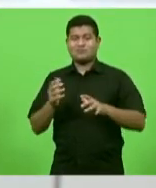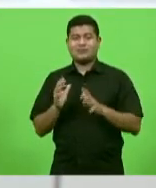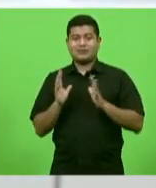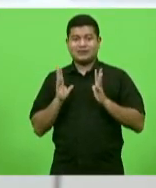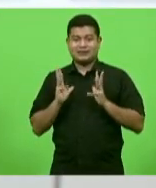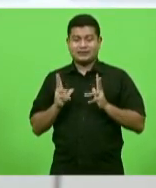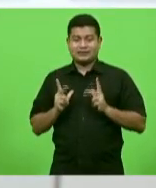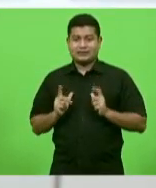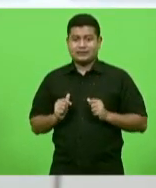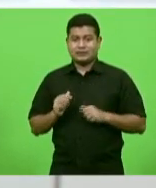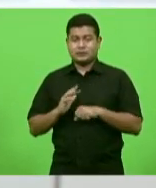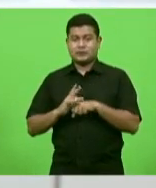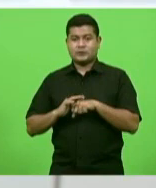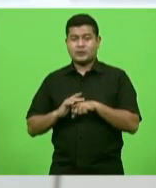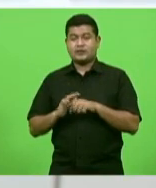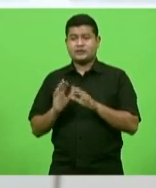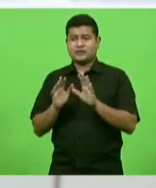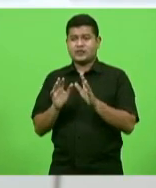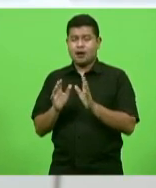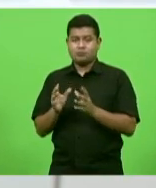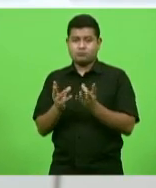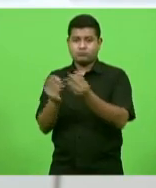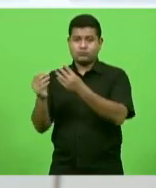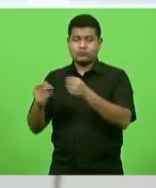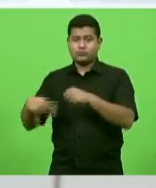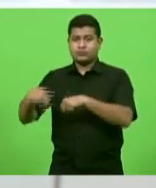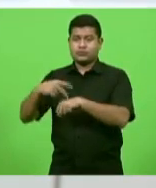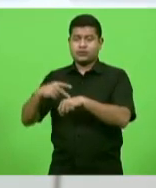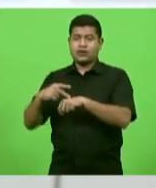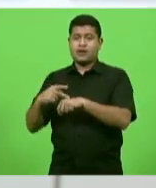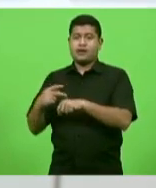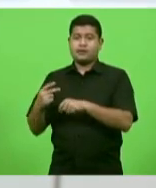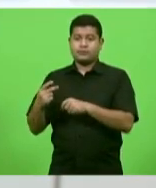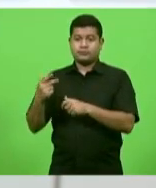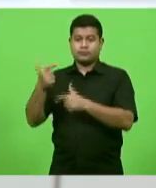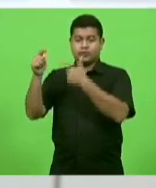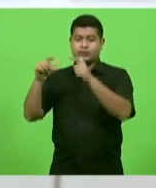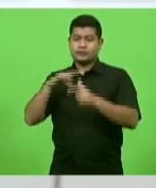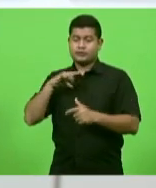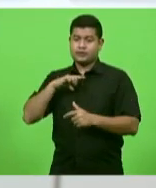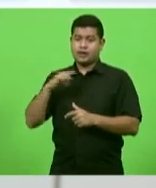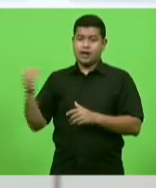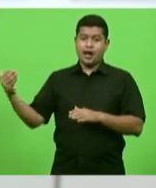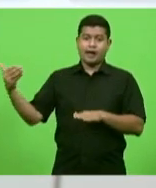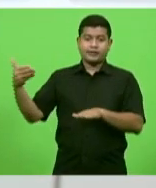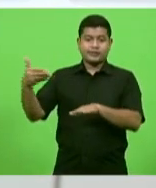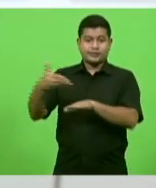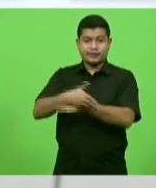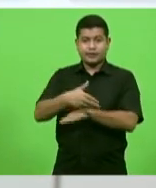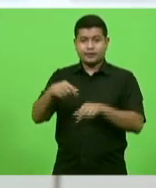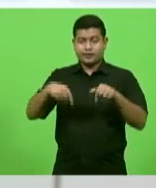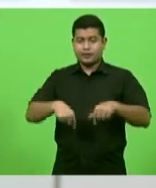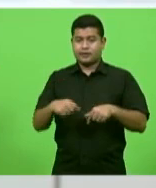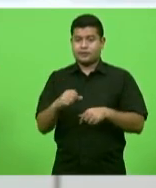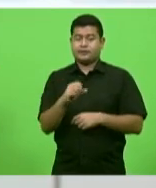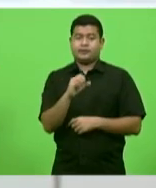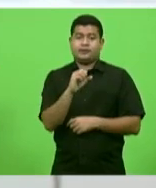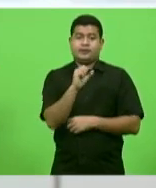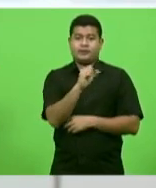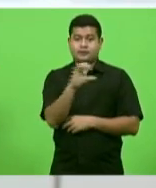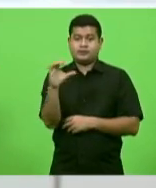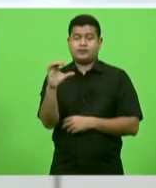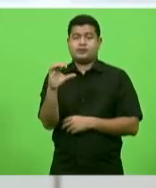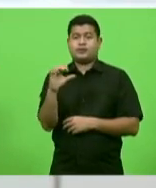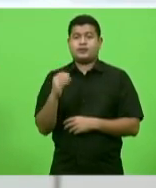por inúmeras Nações e que avançava silenciosamente sobre as fronteiras do território Catarinense sou